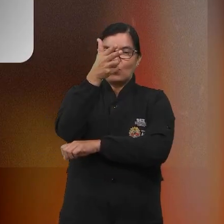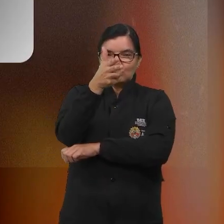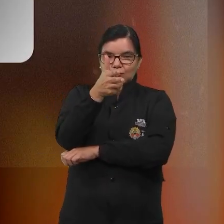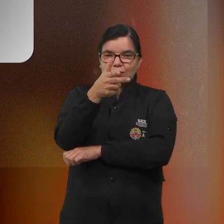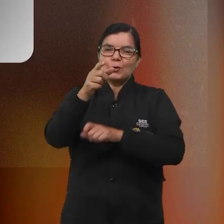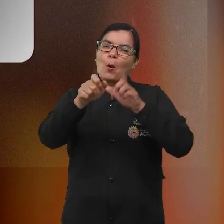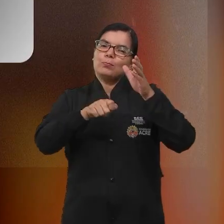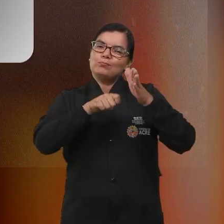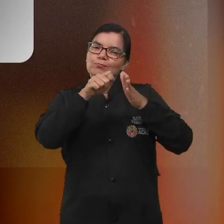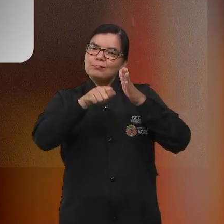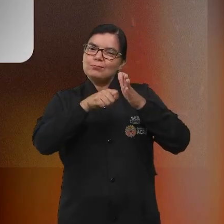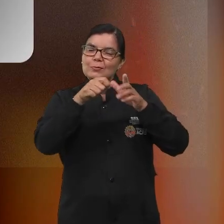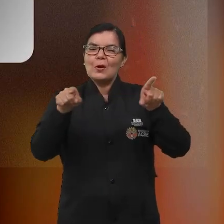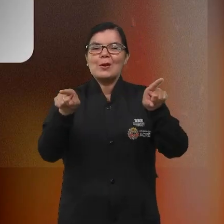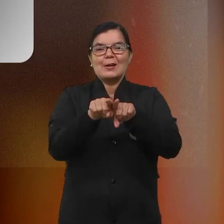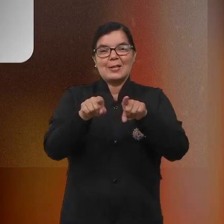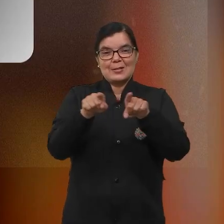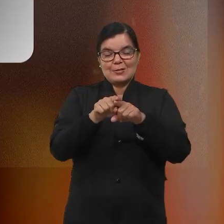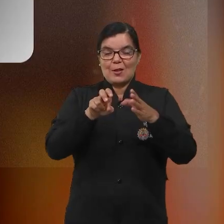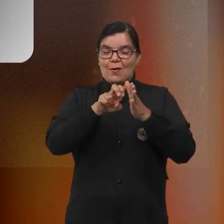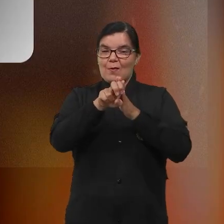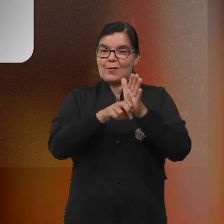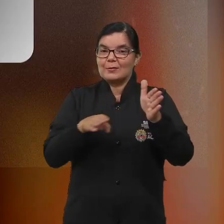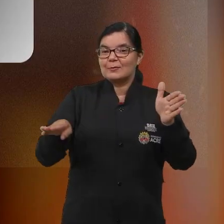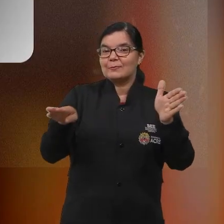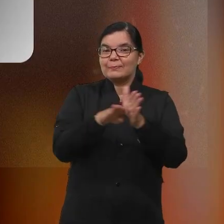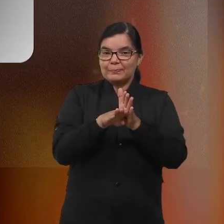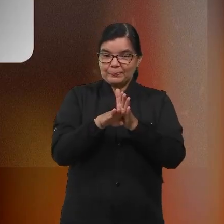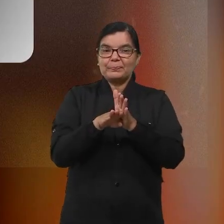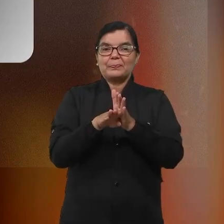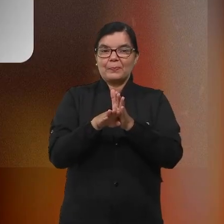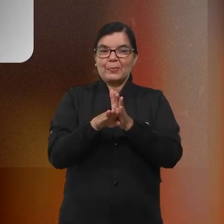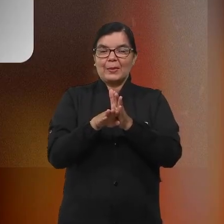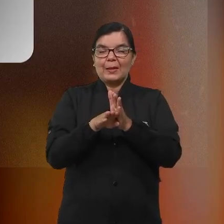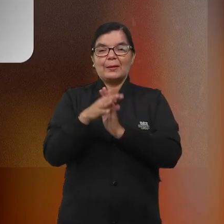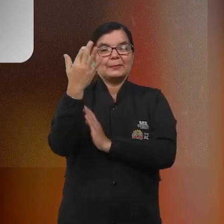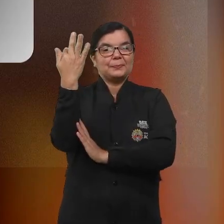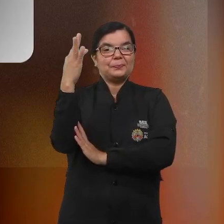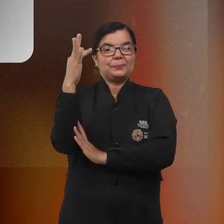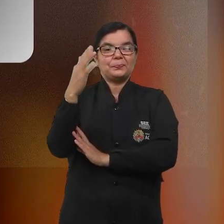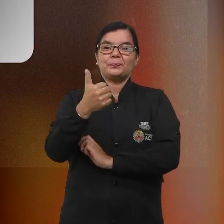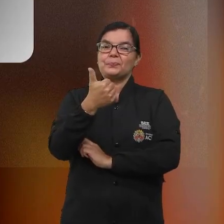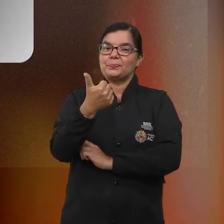projetar. Então, é a chegada de um trem à estação na França,